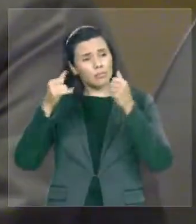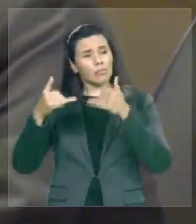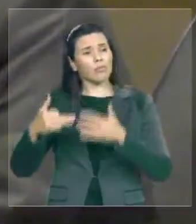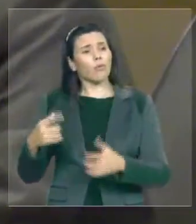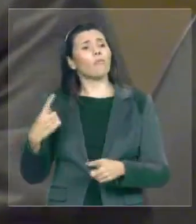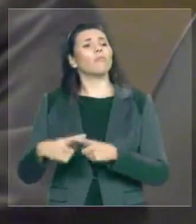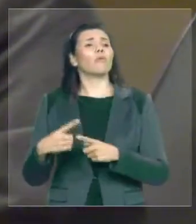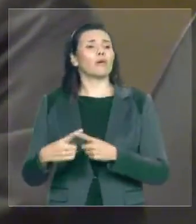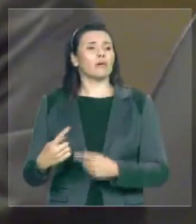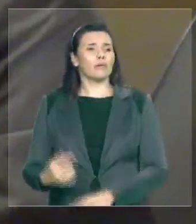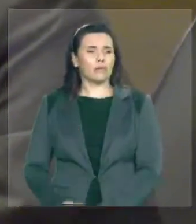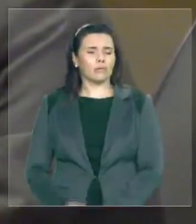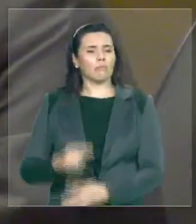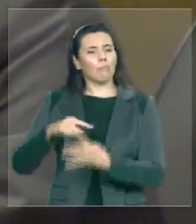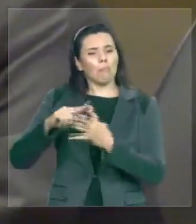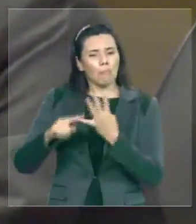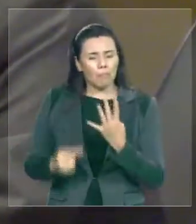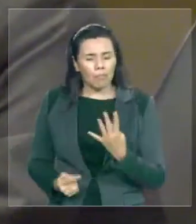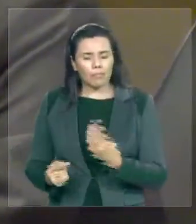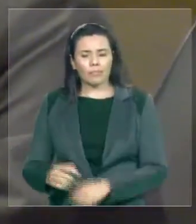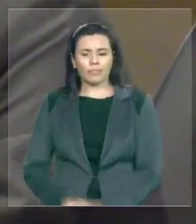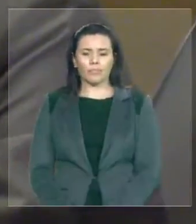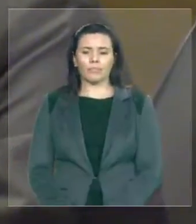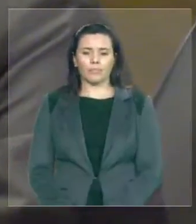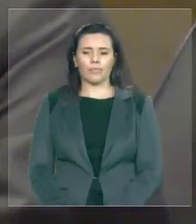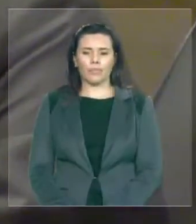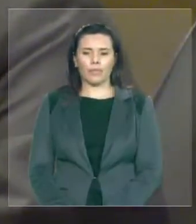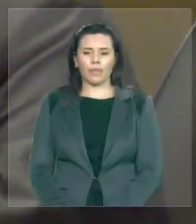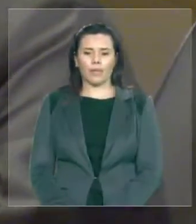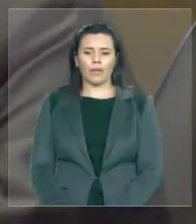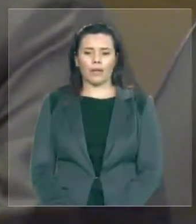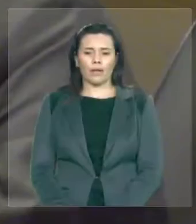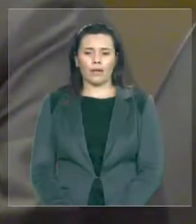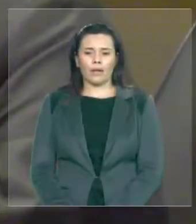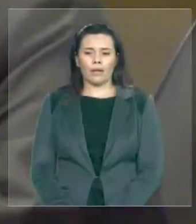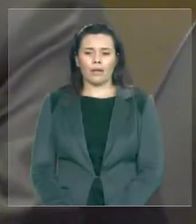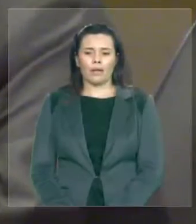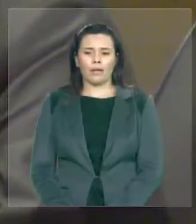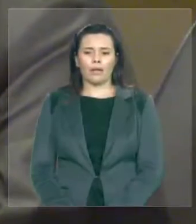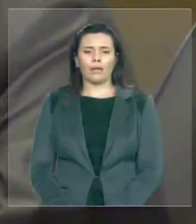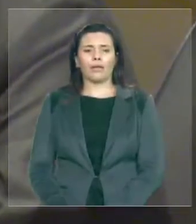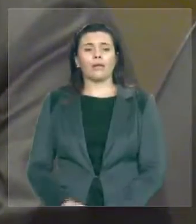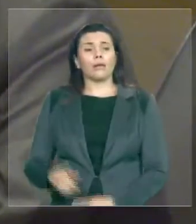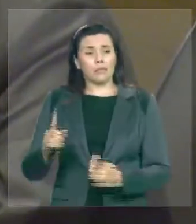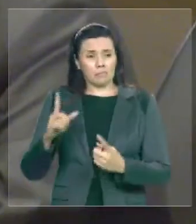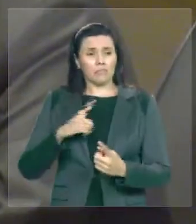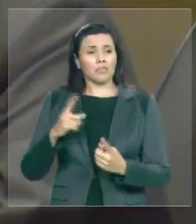entre eles, aqueles que eu mais acredito,